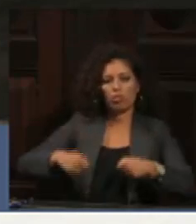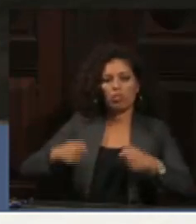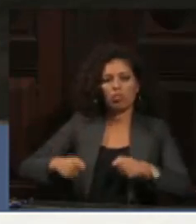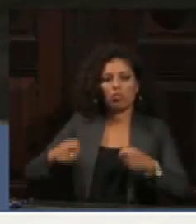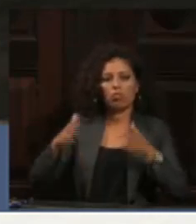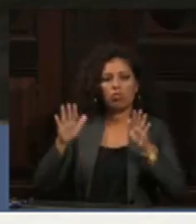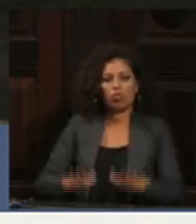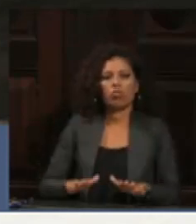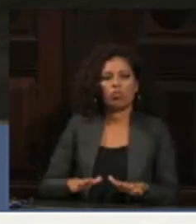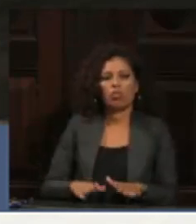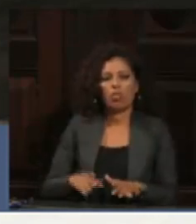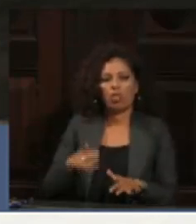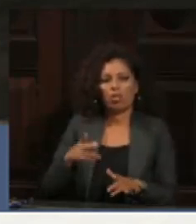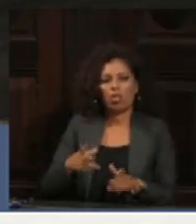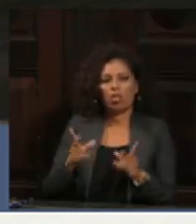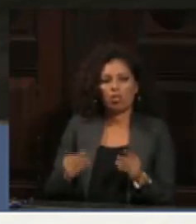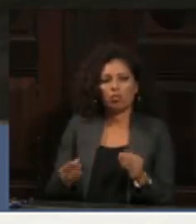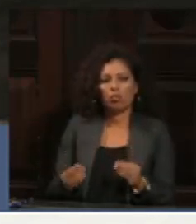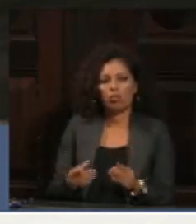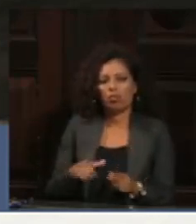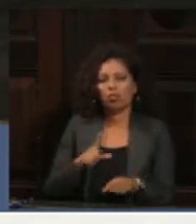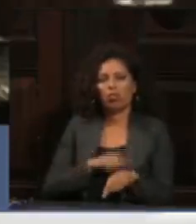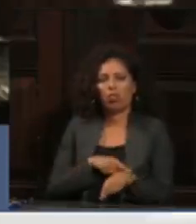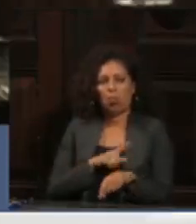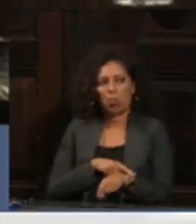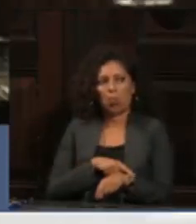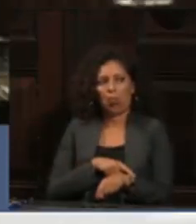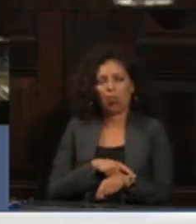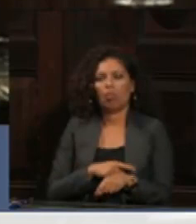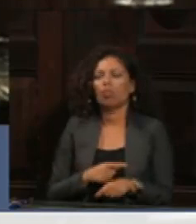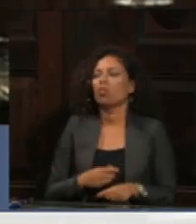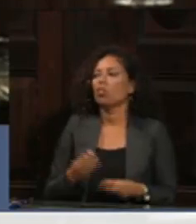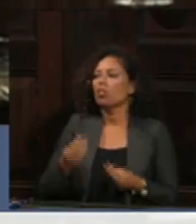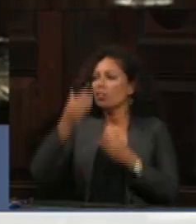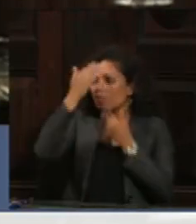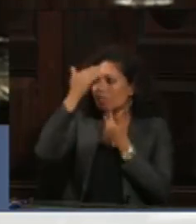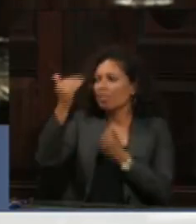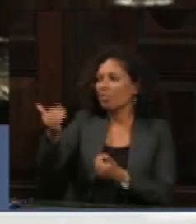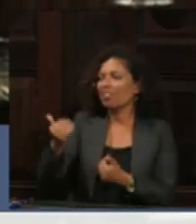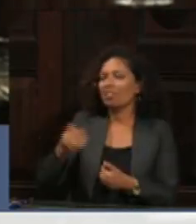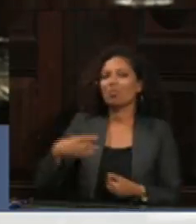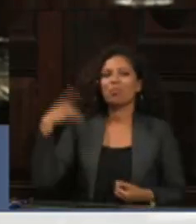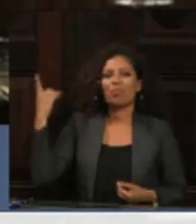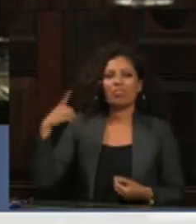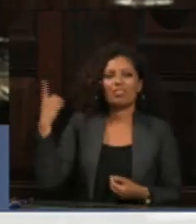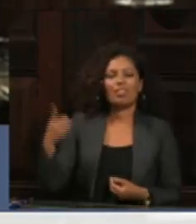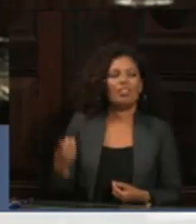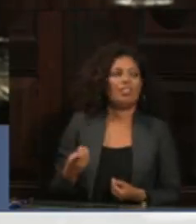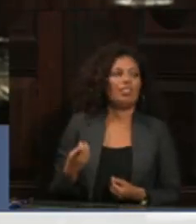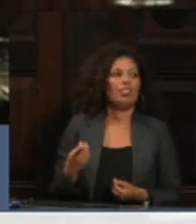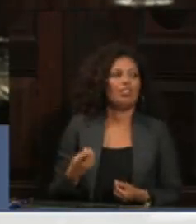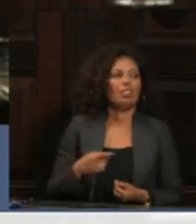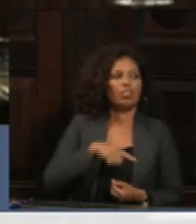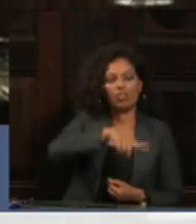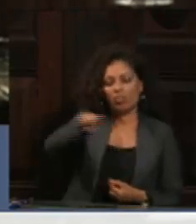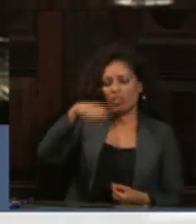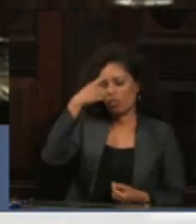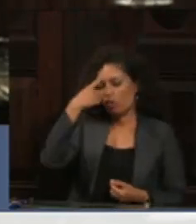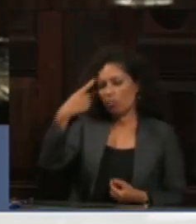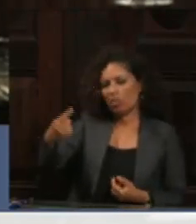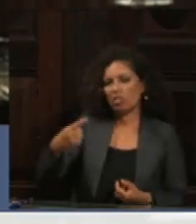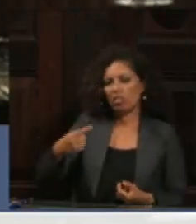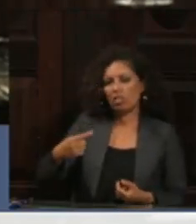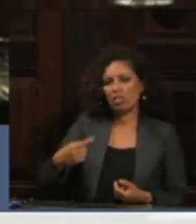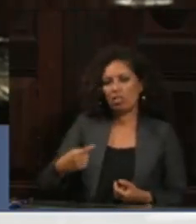há muito tempo. Vamos juntas. Muito obrigada, excelentíssima deputada. Não pensem que as nossas